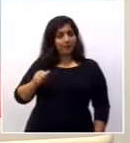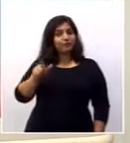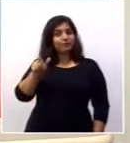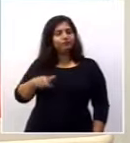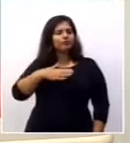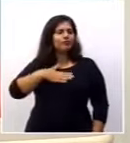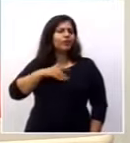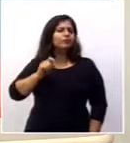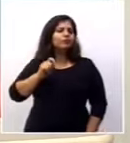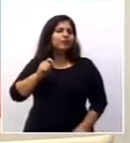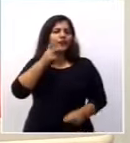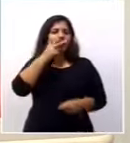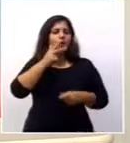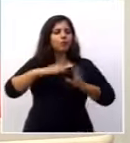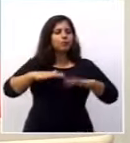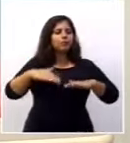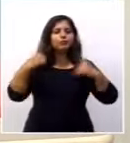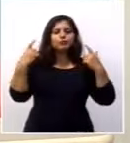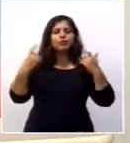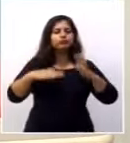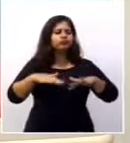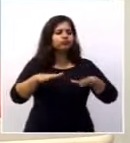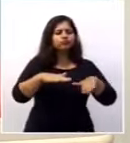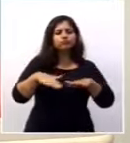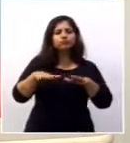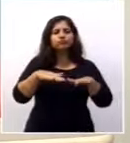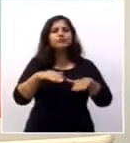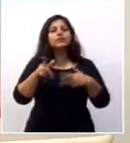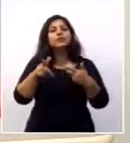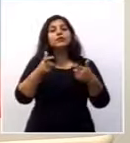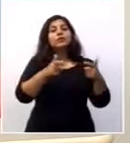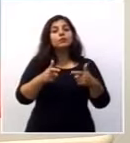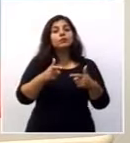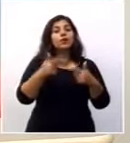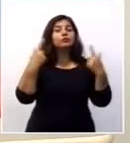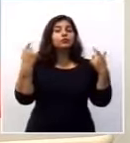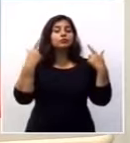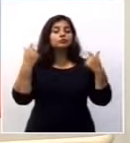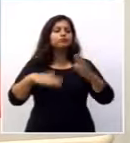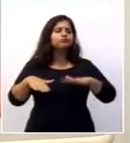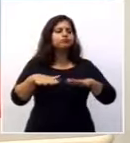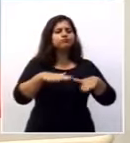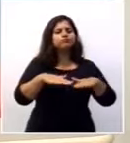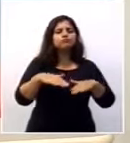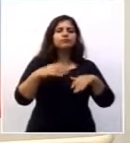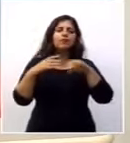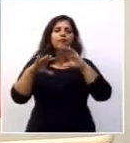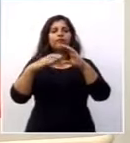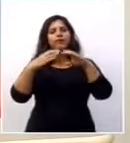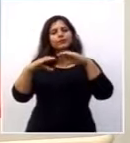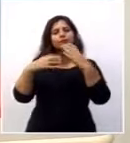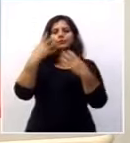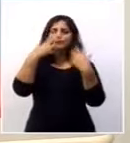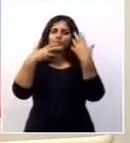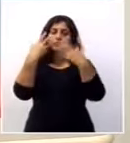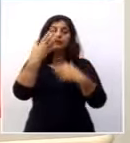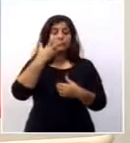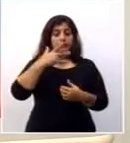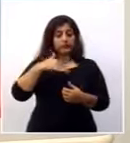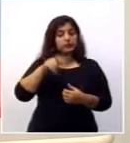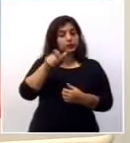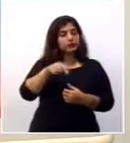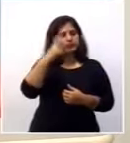de fazer batuques em alguns lugares e de lá ele tirava sons, ele começava a cantar. Então era uma